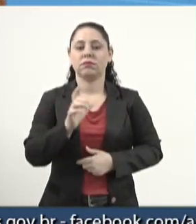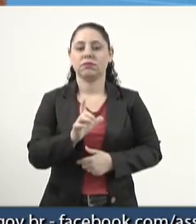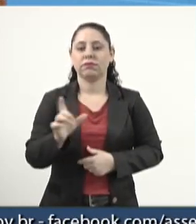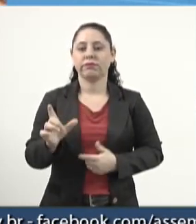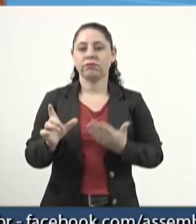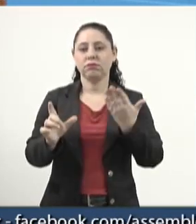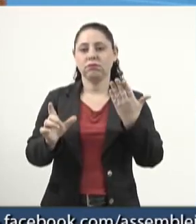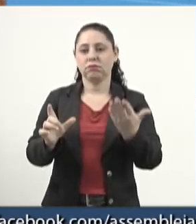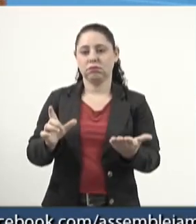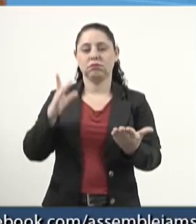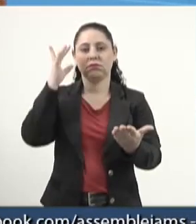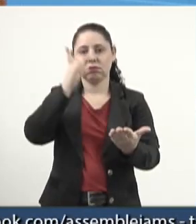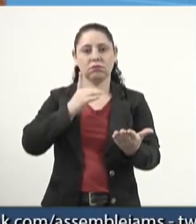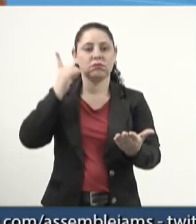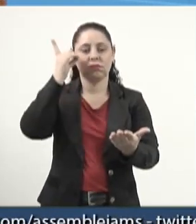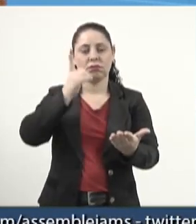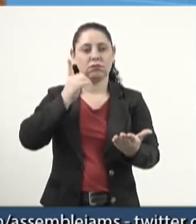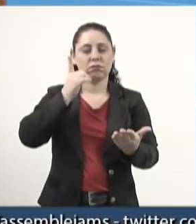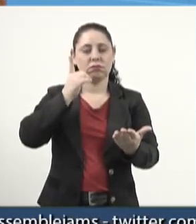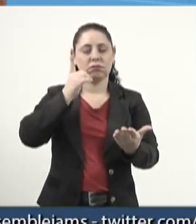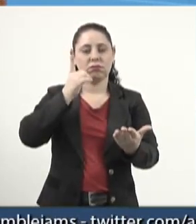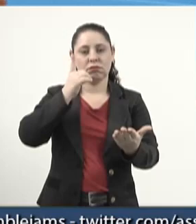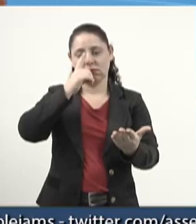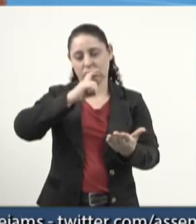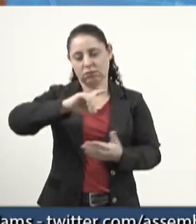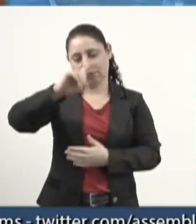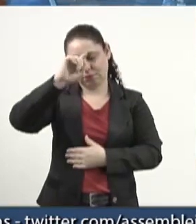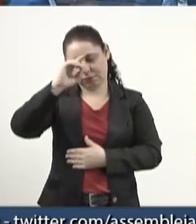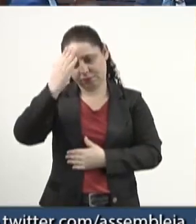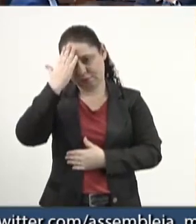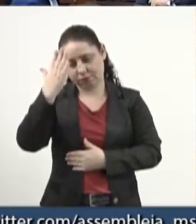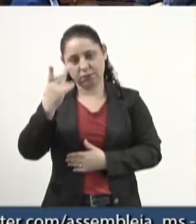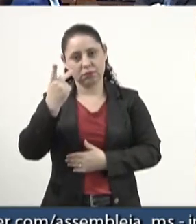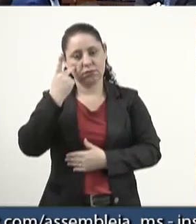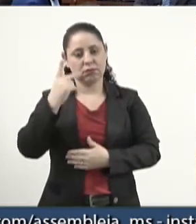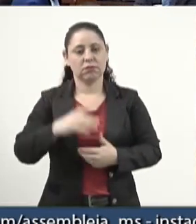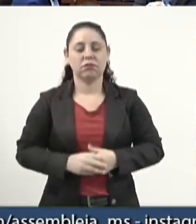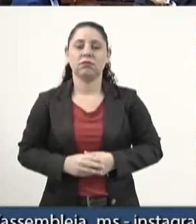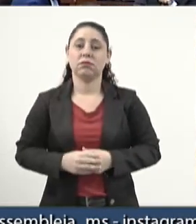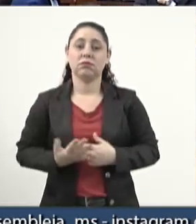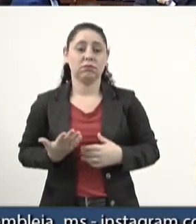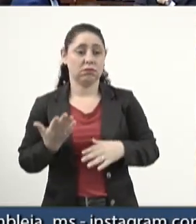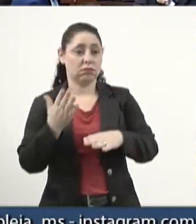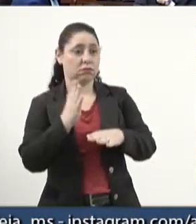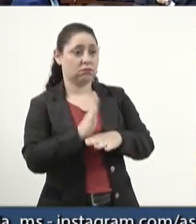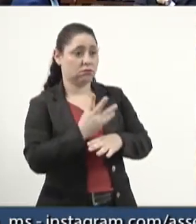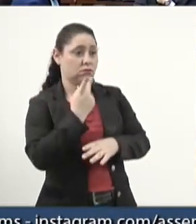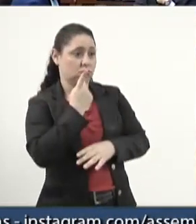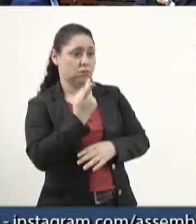uma parte ao deputado Zeca do PT. Muito obrigado, deputado Pedro Kemp. Para contribuir